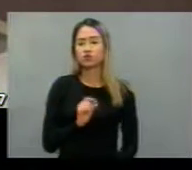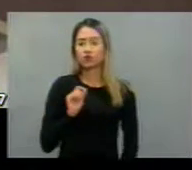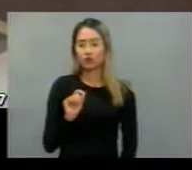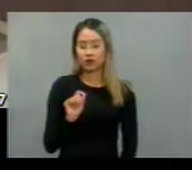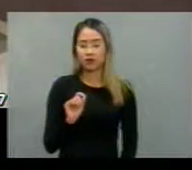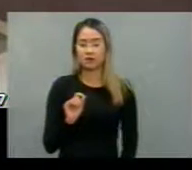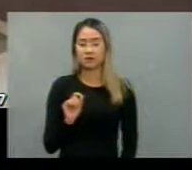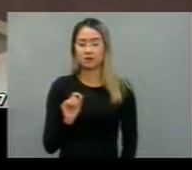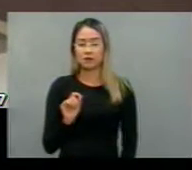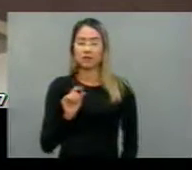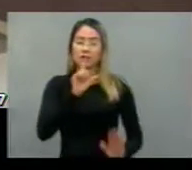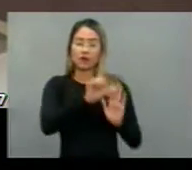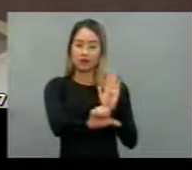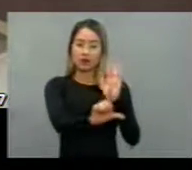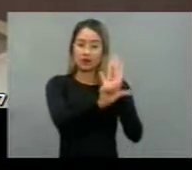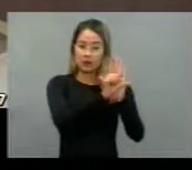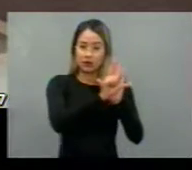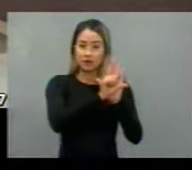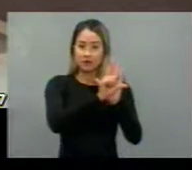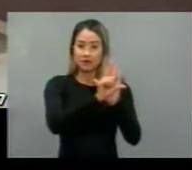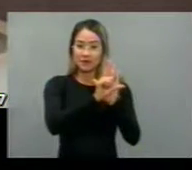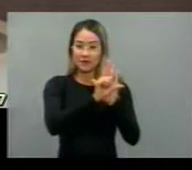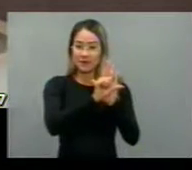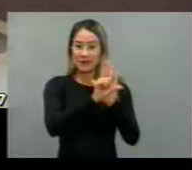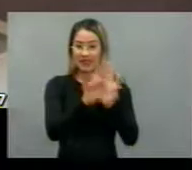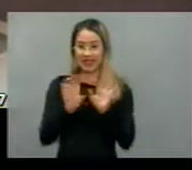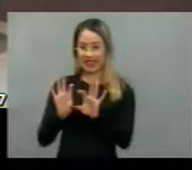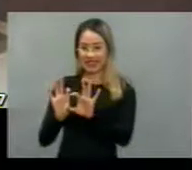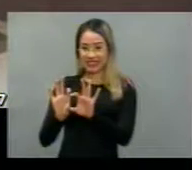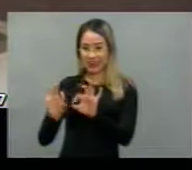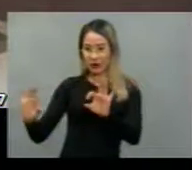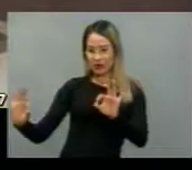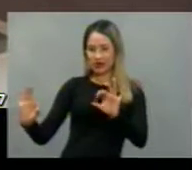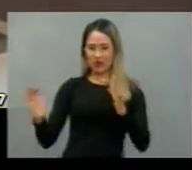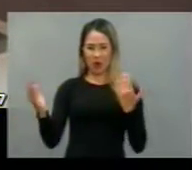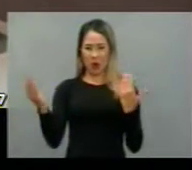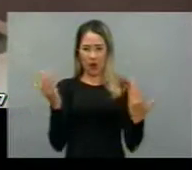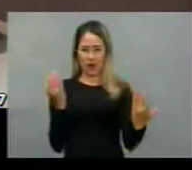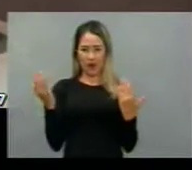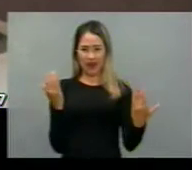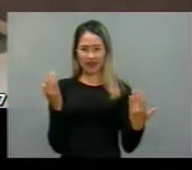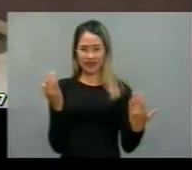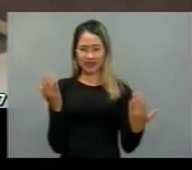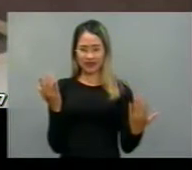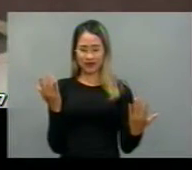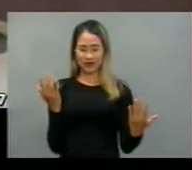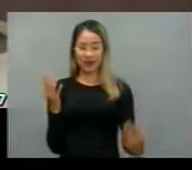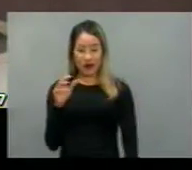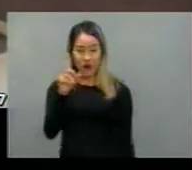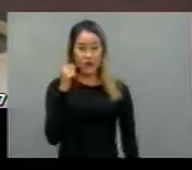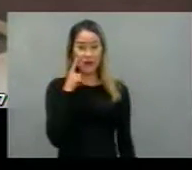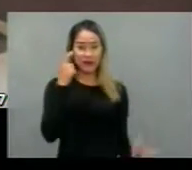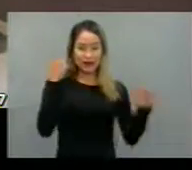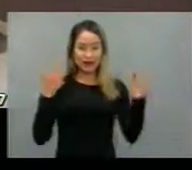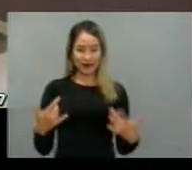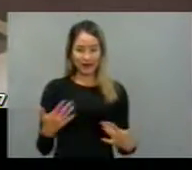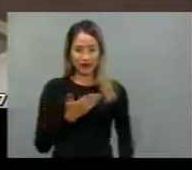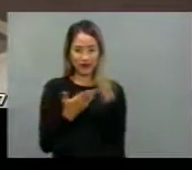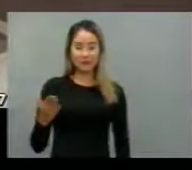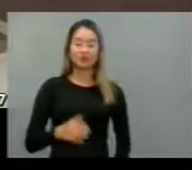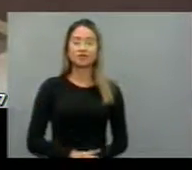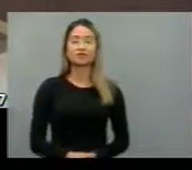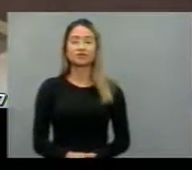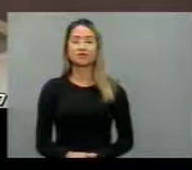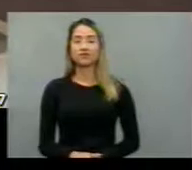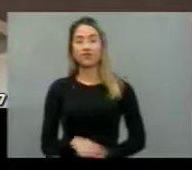só as leis e as salsichas, mas também os jornais. Porque, veja,